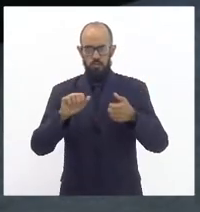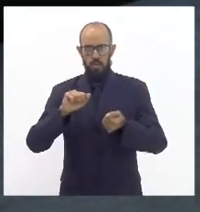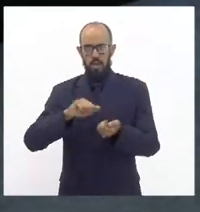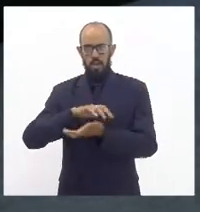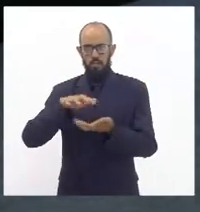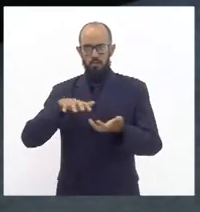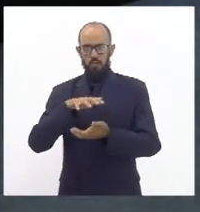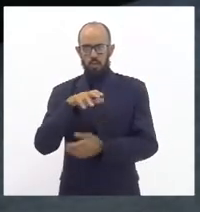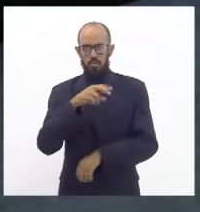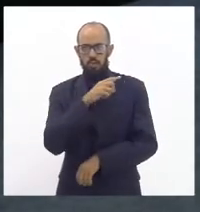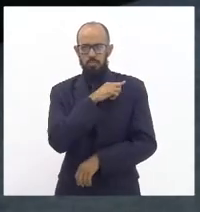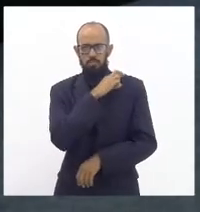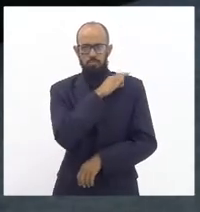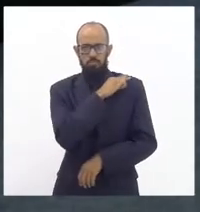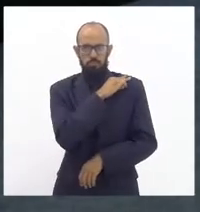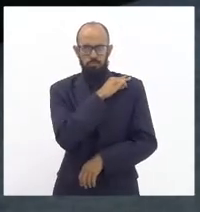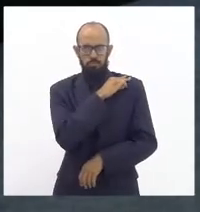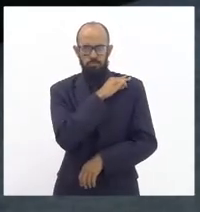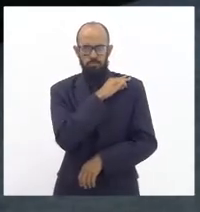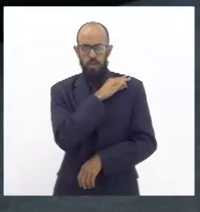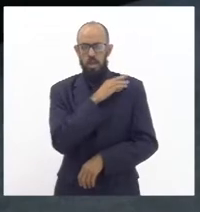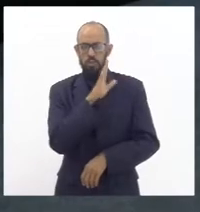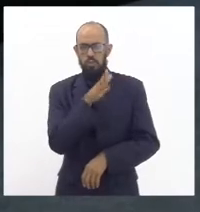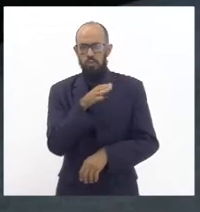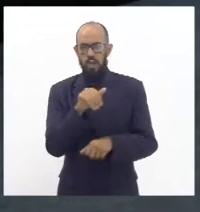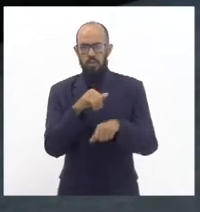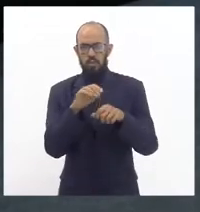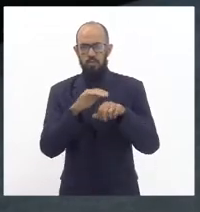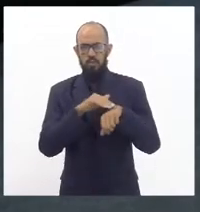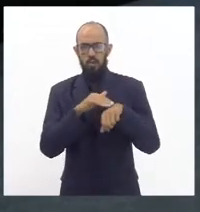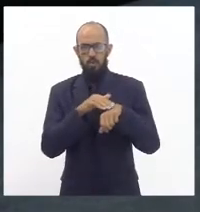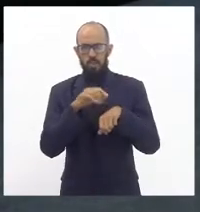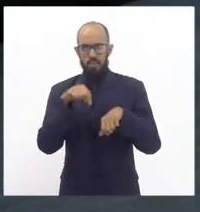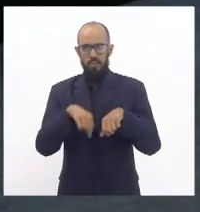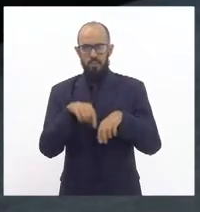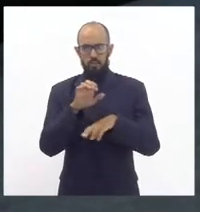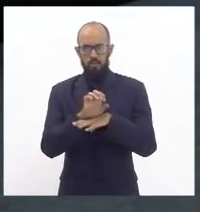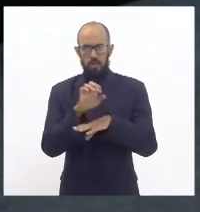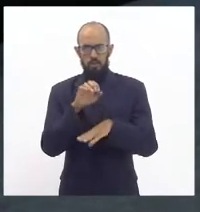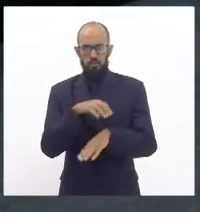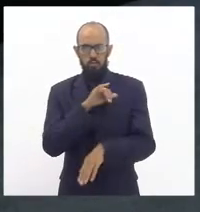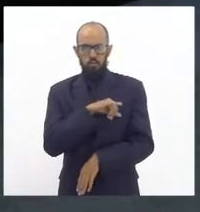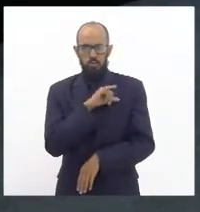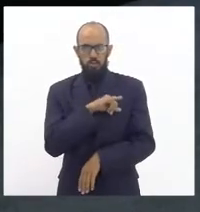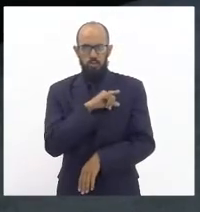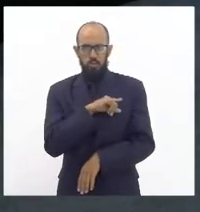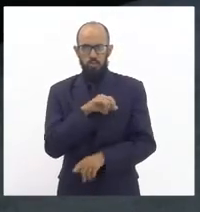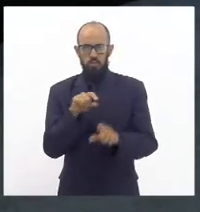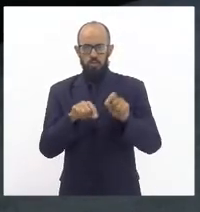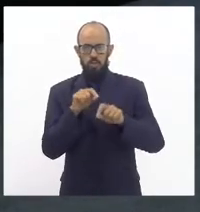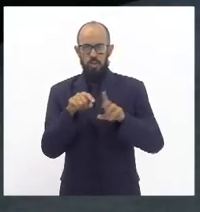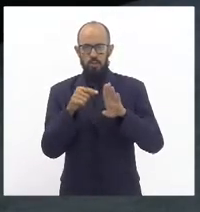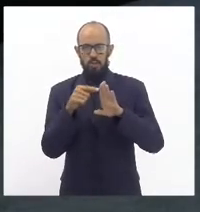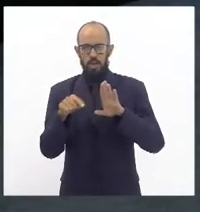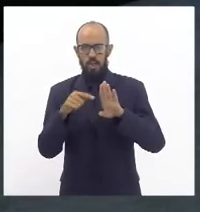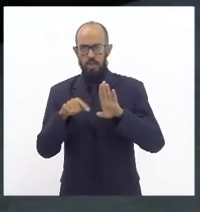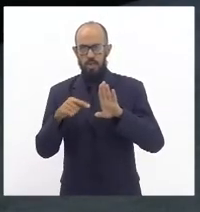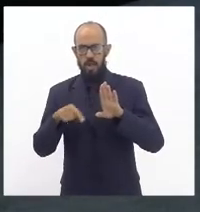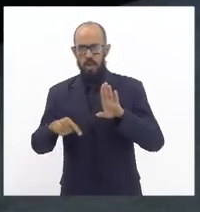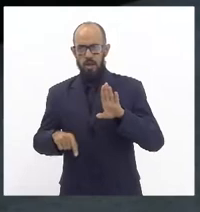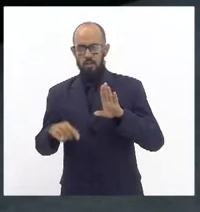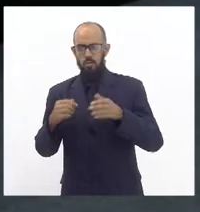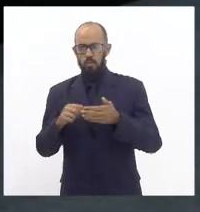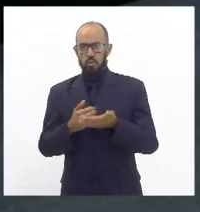ensino médio a gente teve esse debate aqui no estado do Rio de Janeiro que o calendário da reforma do ensino médio se confundiu da